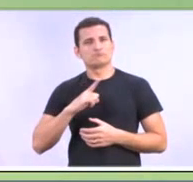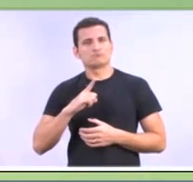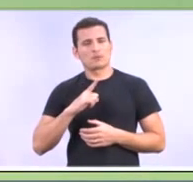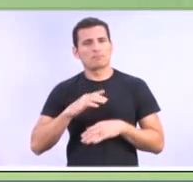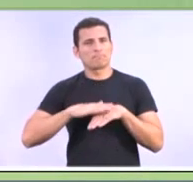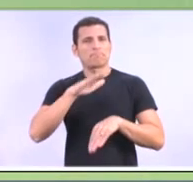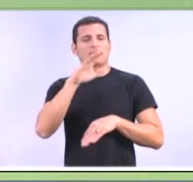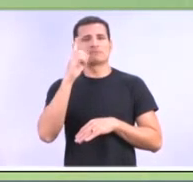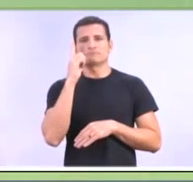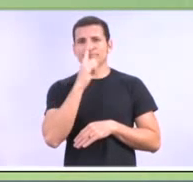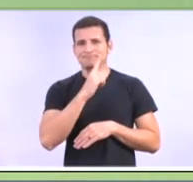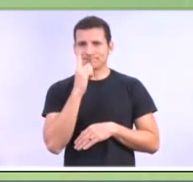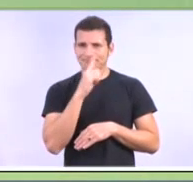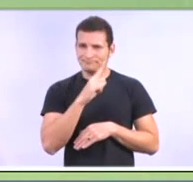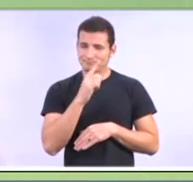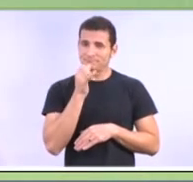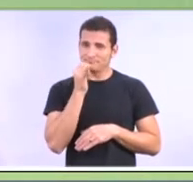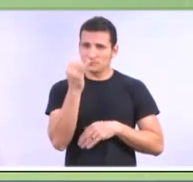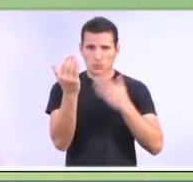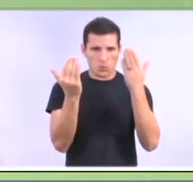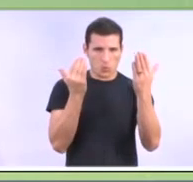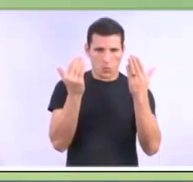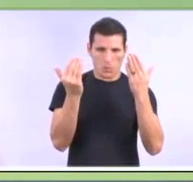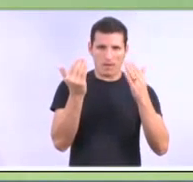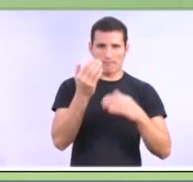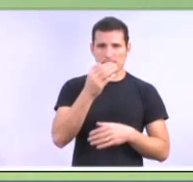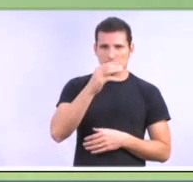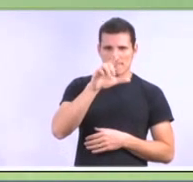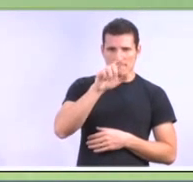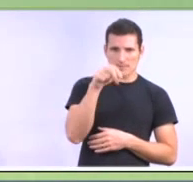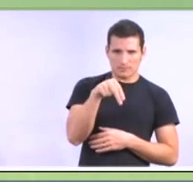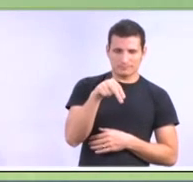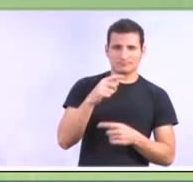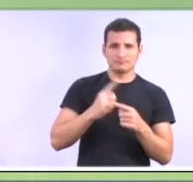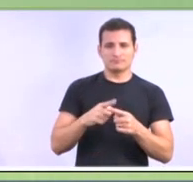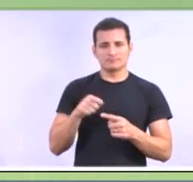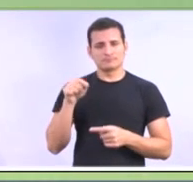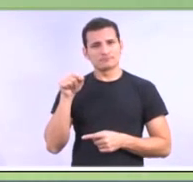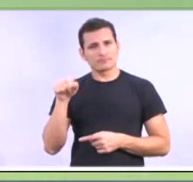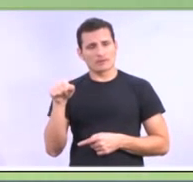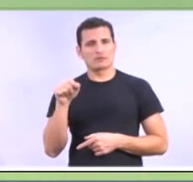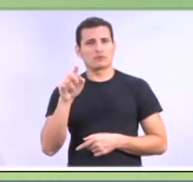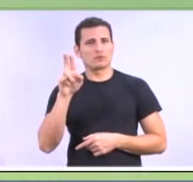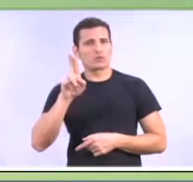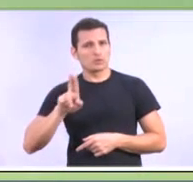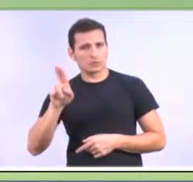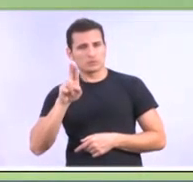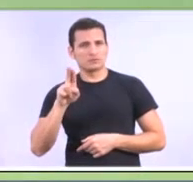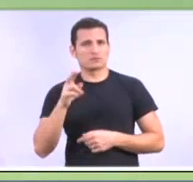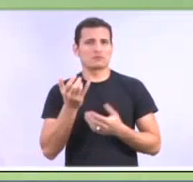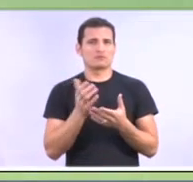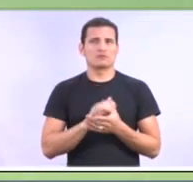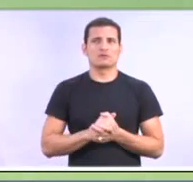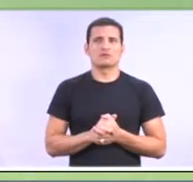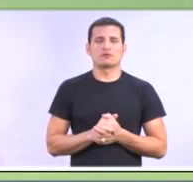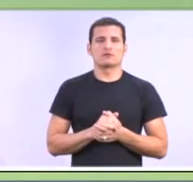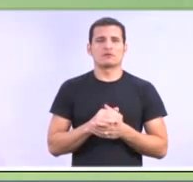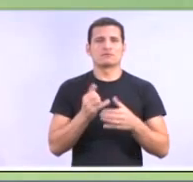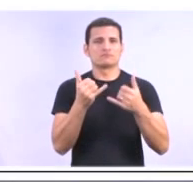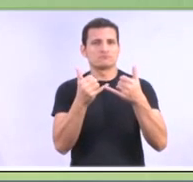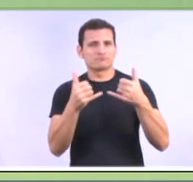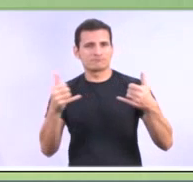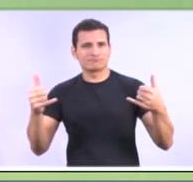elevadas, quando comparadas à rede local. Isso porque eles utilizam meios físicos com cobertura de distâncias